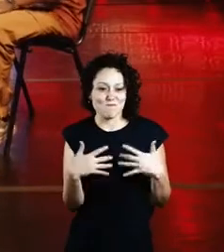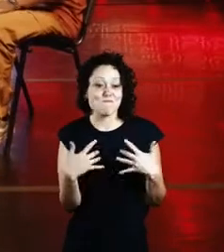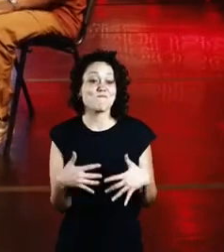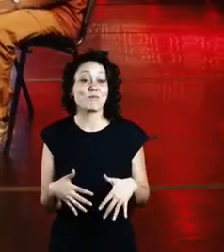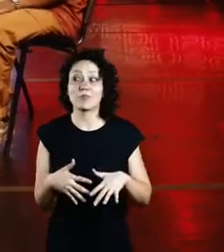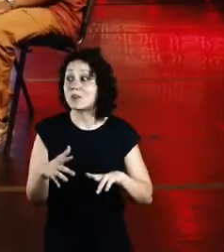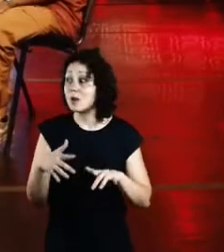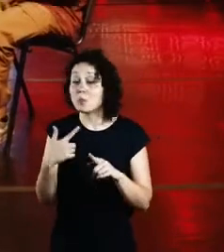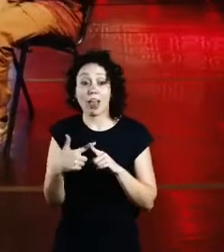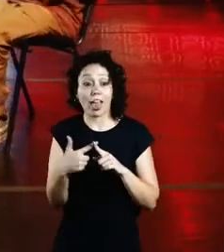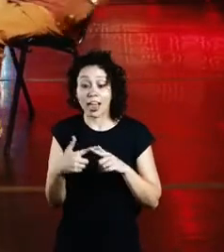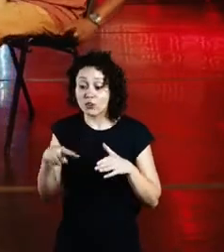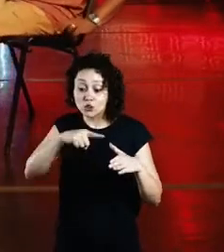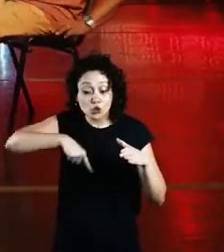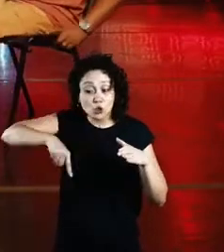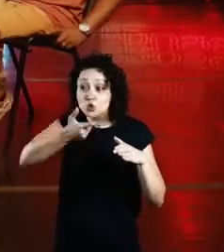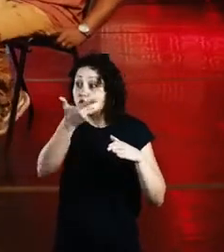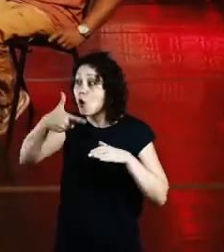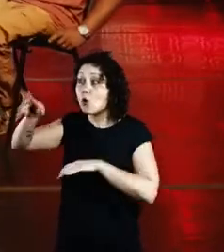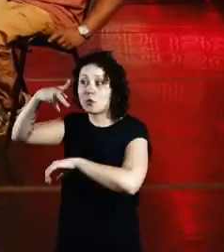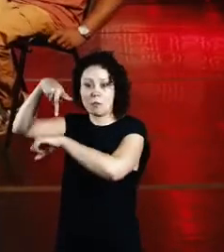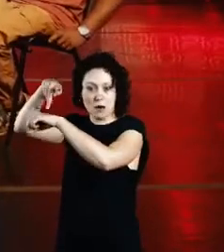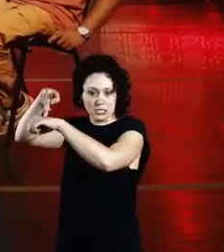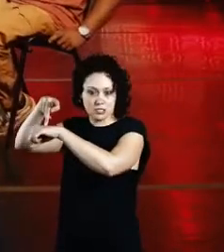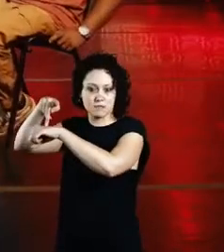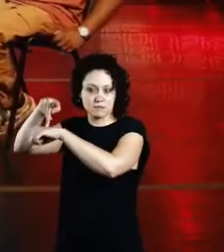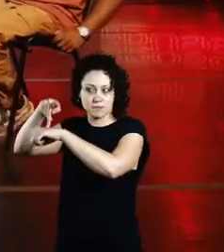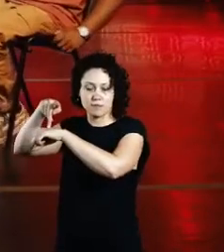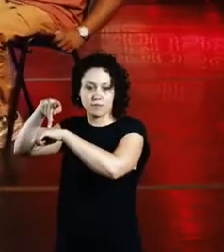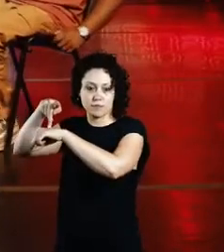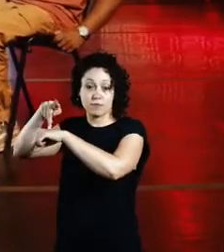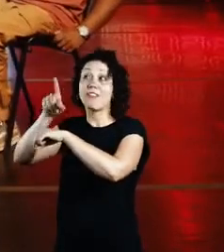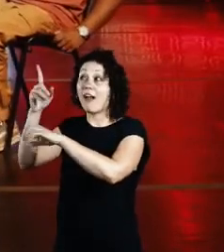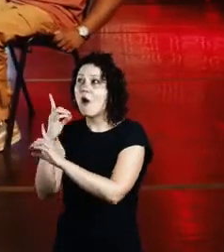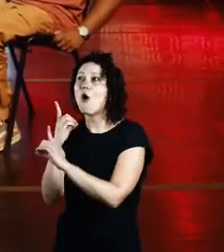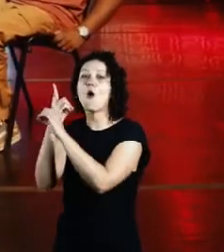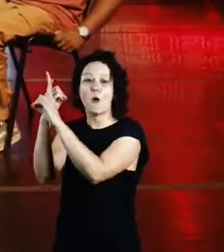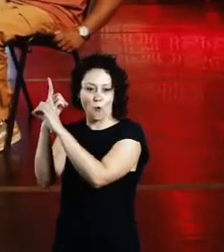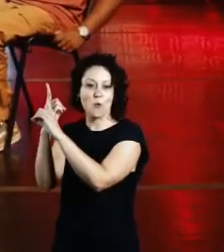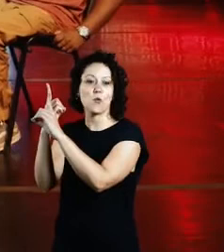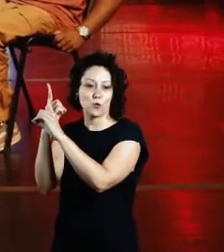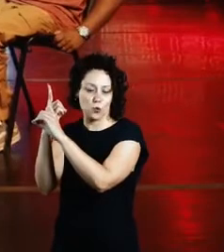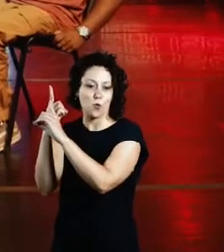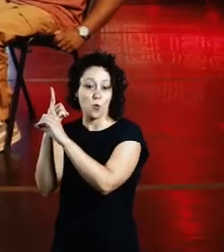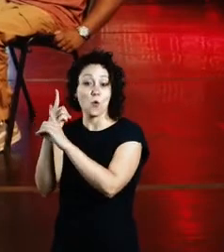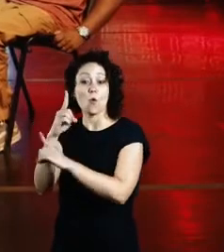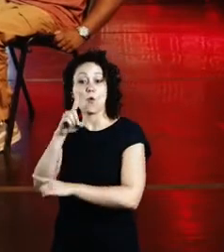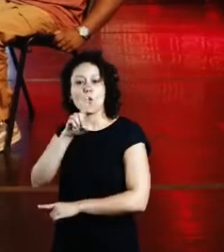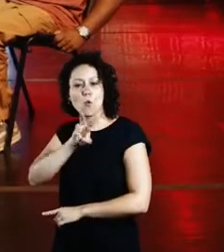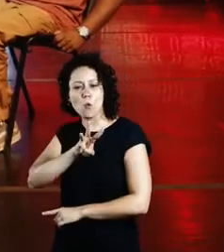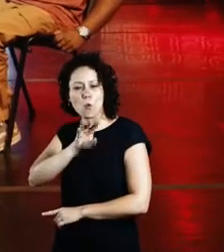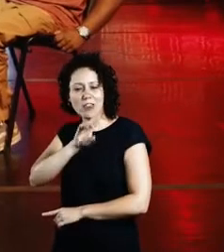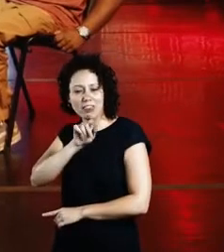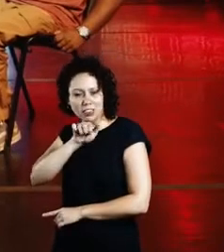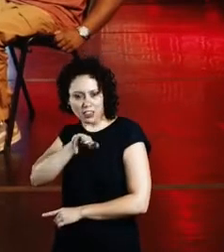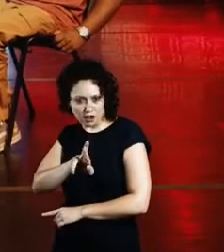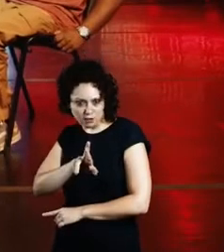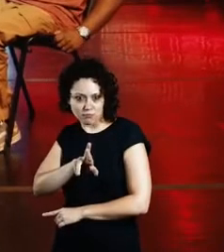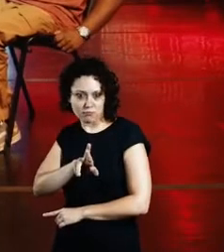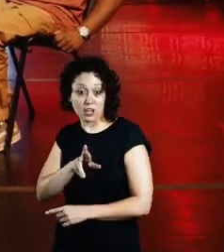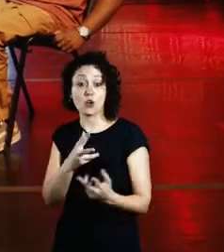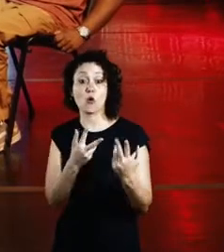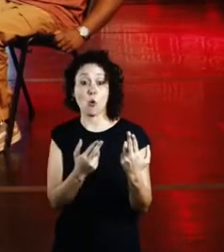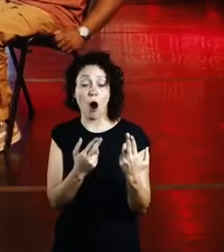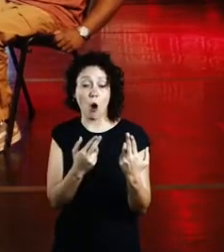vendia importado. Só vendia importado. Aí foi lá que nós encontramos o Wither Splash. É que nem o Ray Charles do 45. Que é a